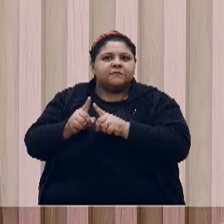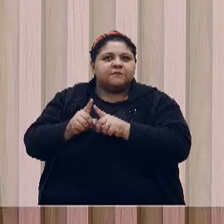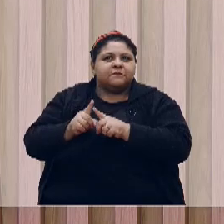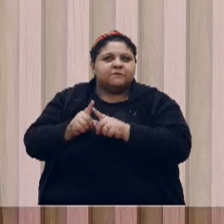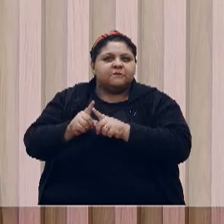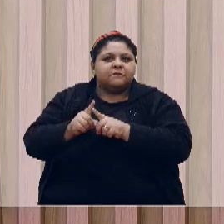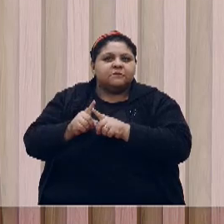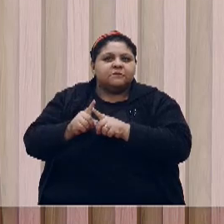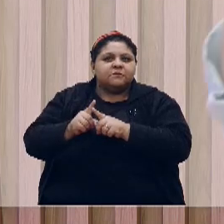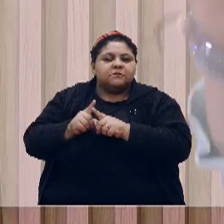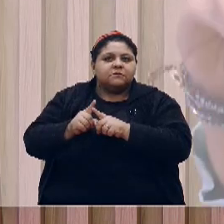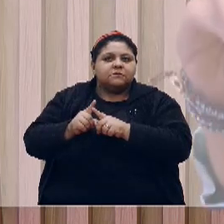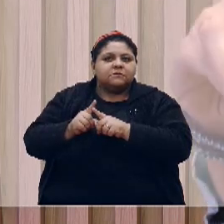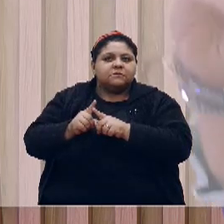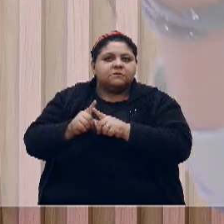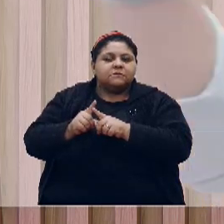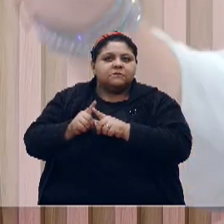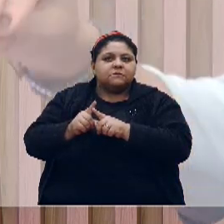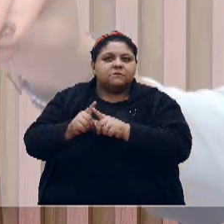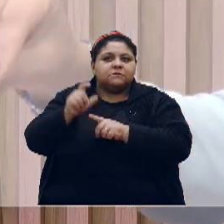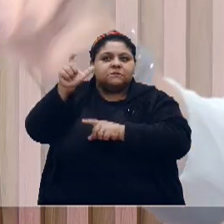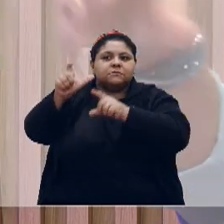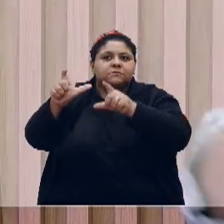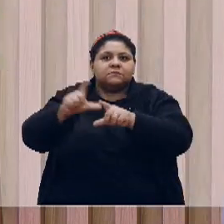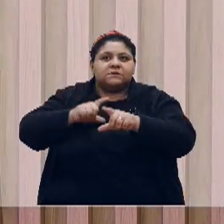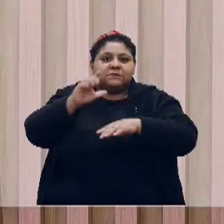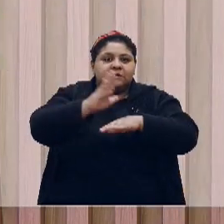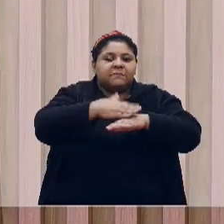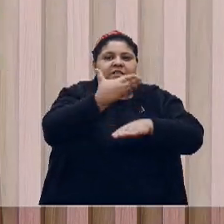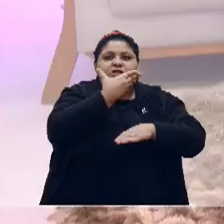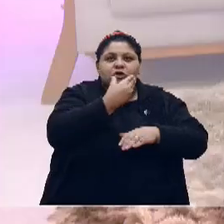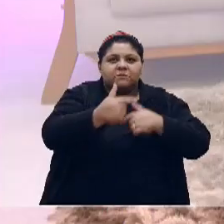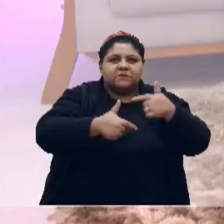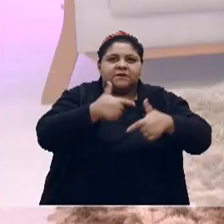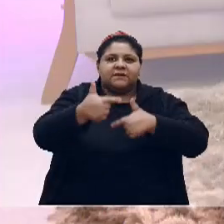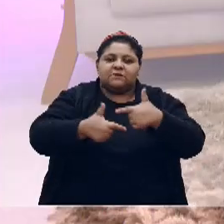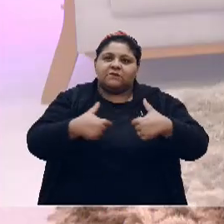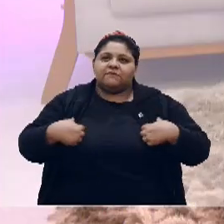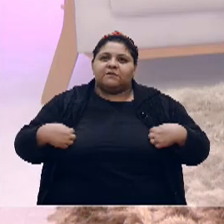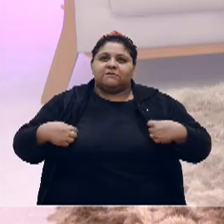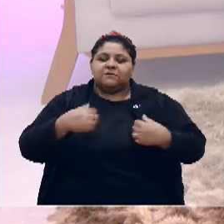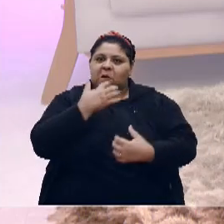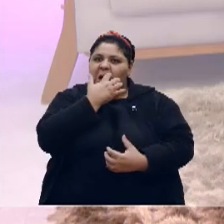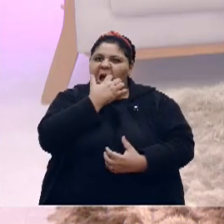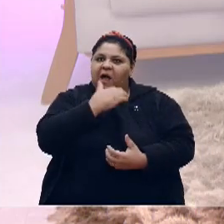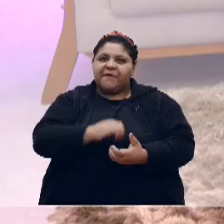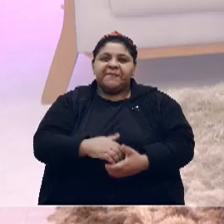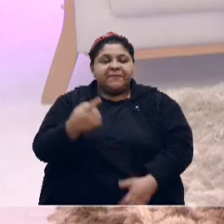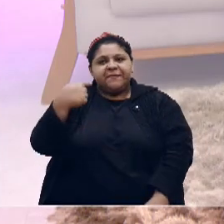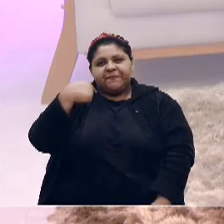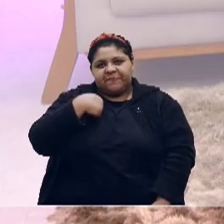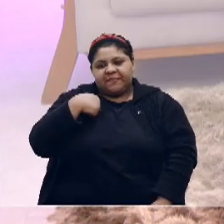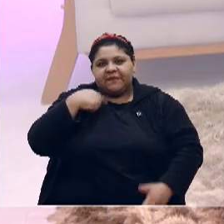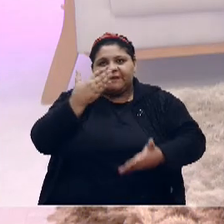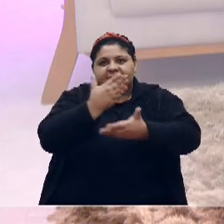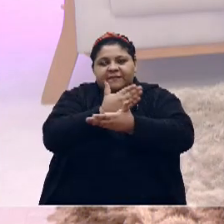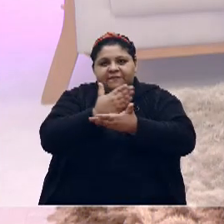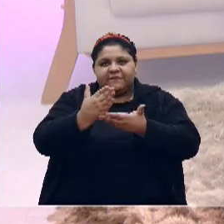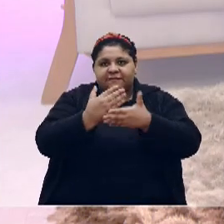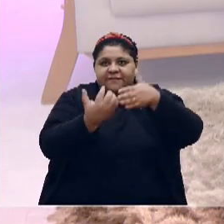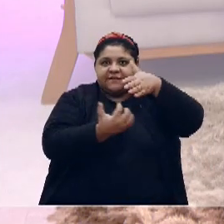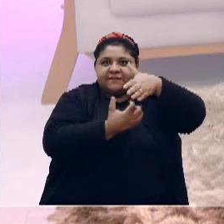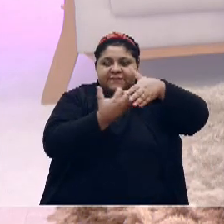dessas profissões que as pessoas veem mais homens atuando, né? Sim. Para mim, eu comecei na empresa